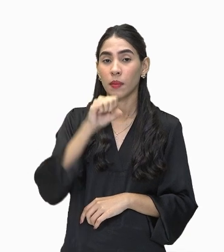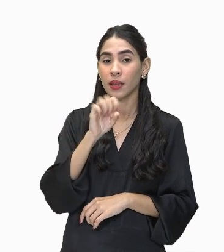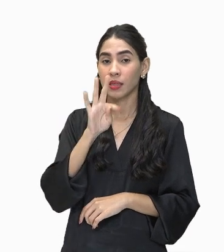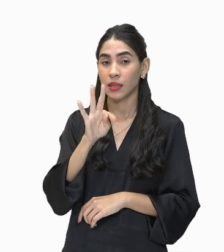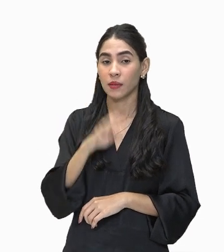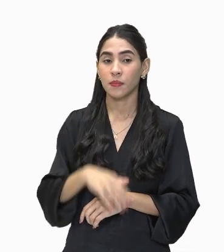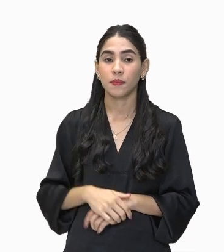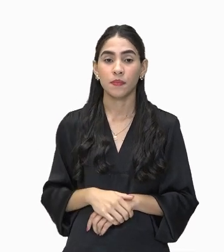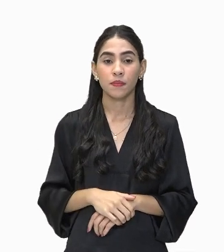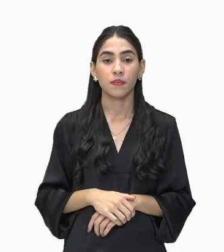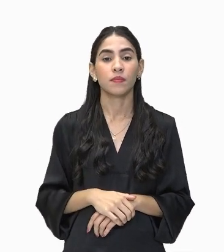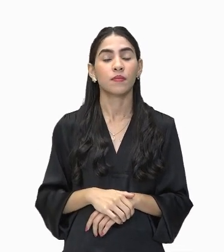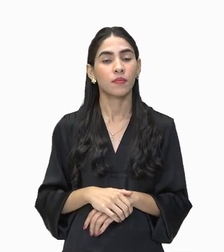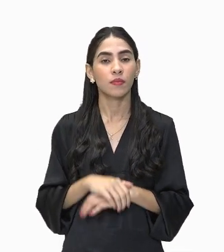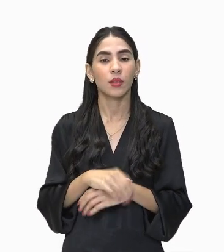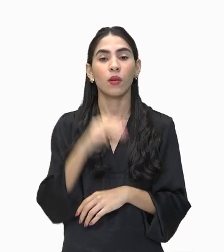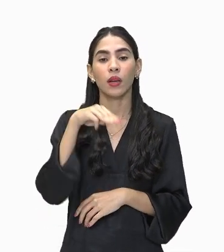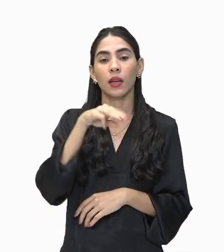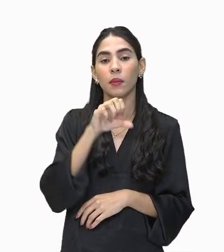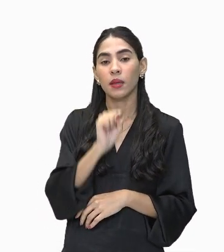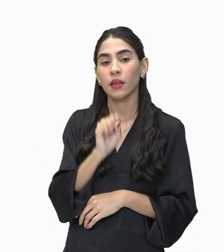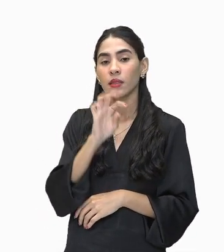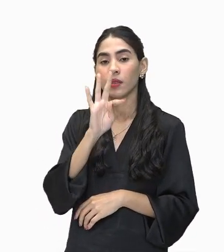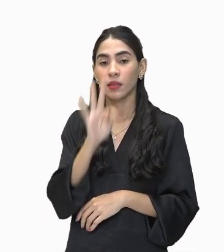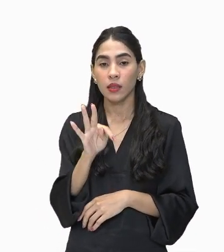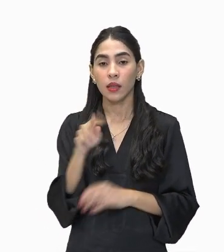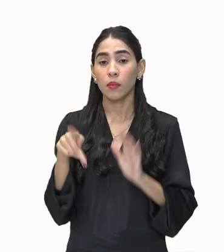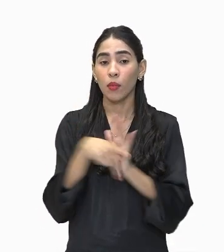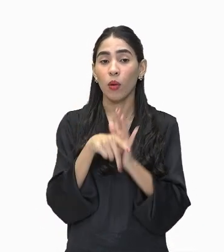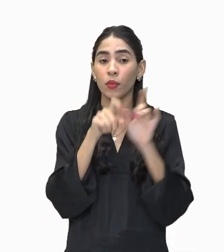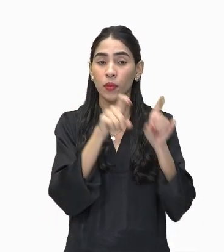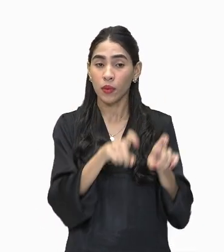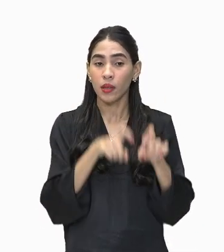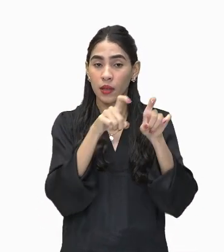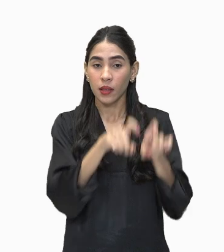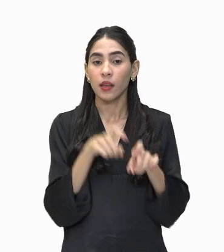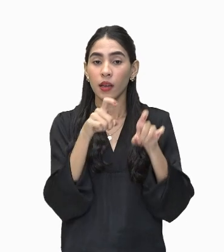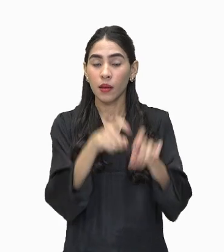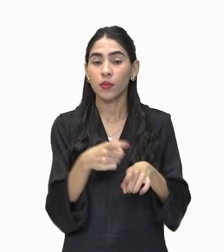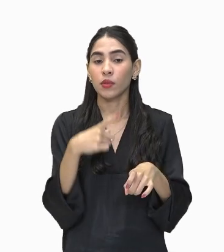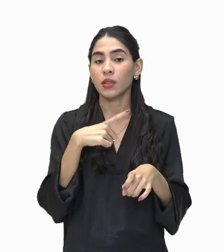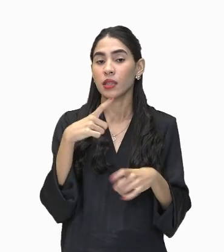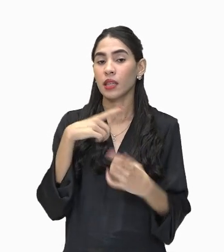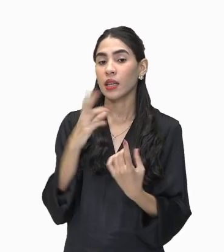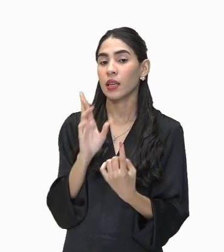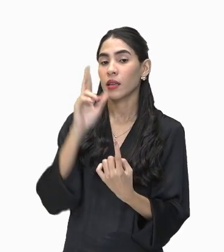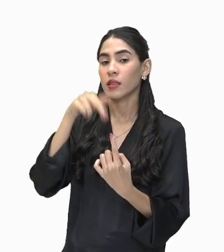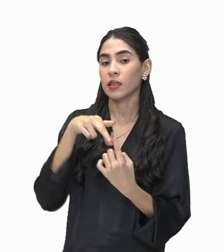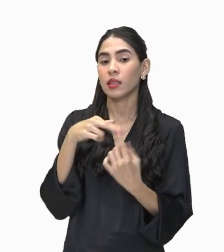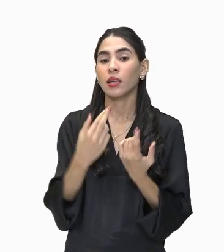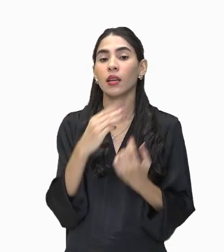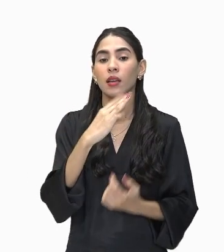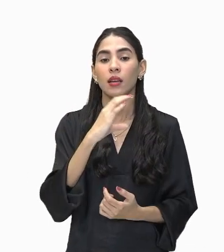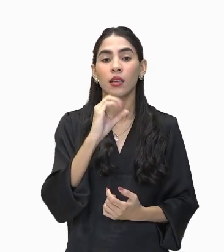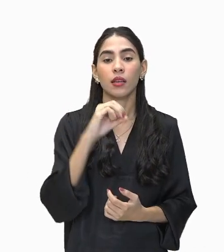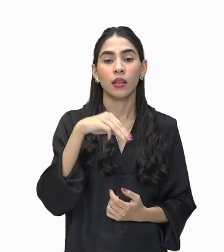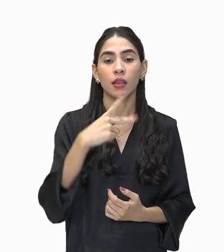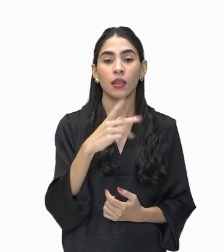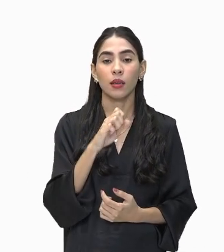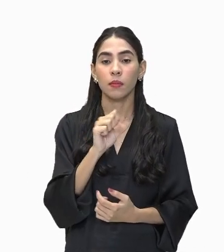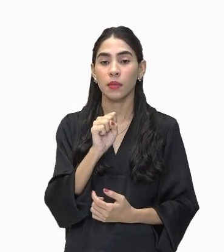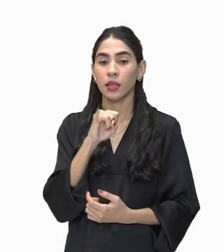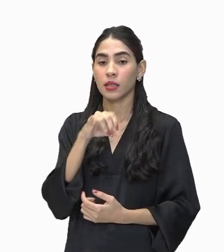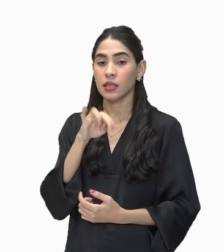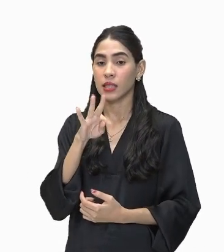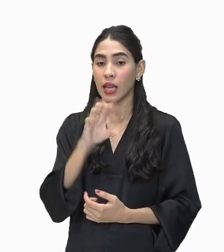MST. Chamamos de movimentos sociais do campo aqueles que apresentam o campesinato, ou seja,